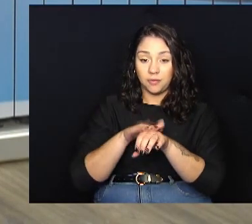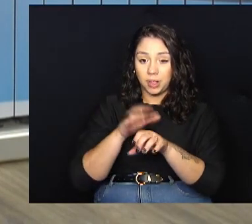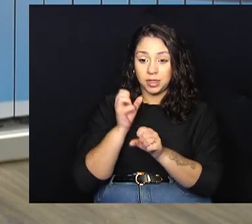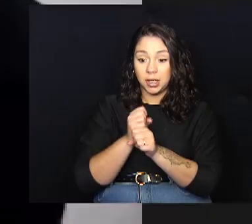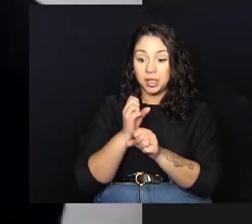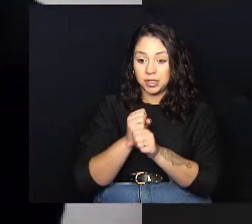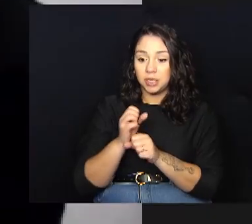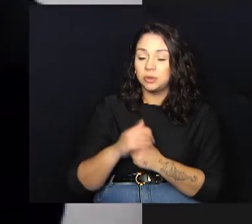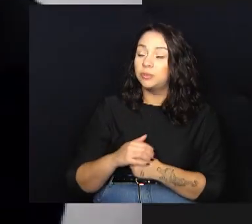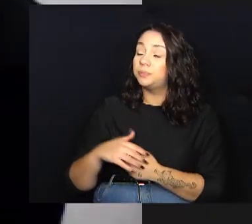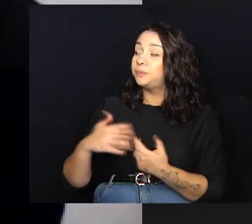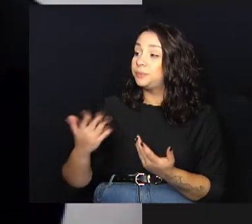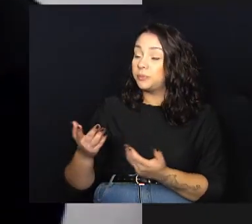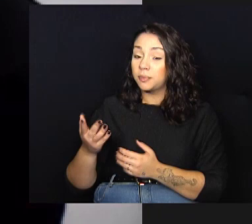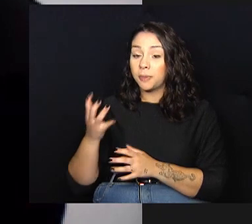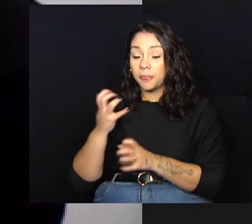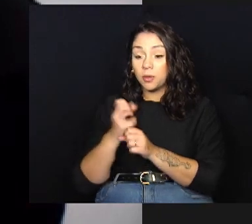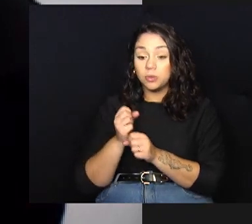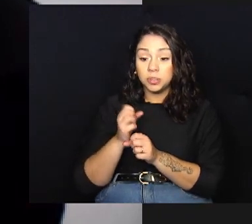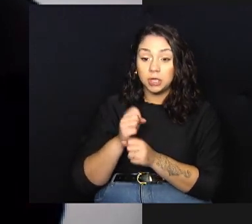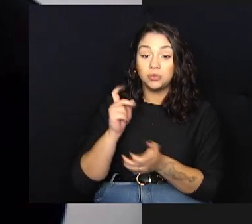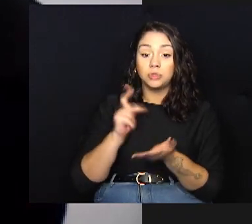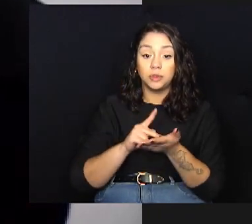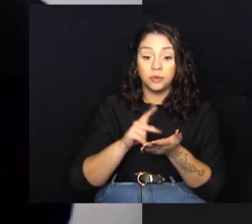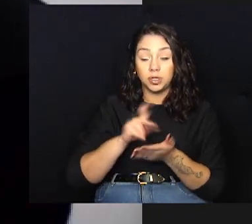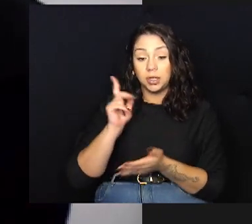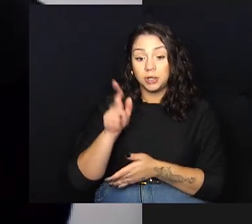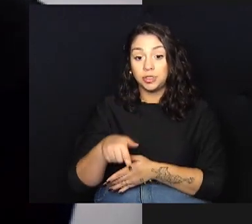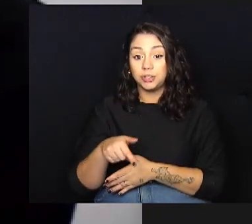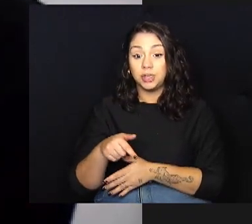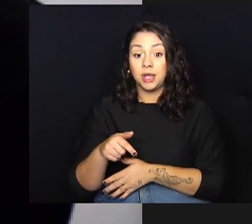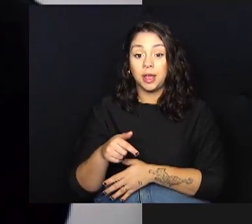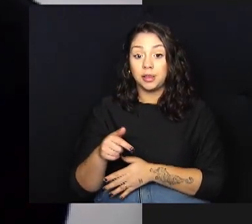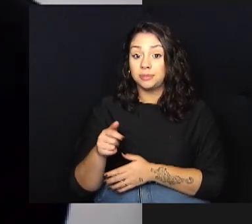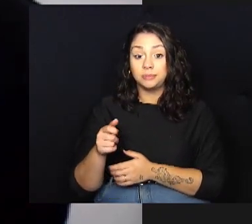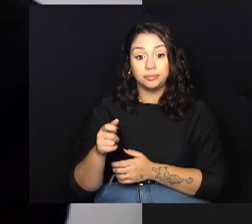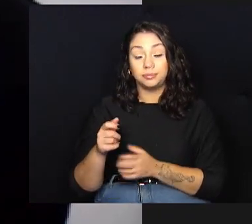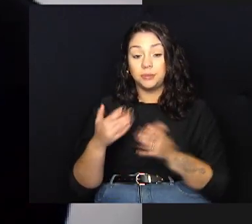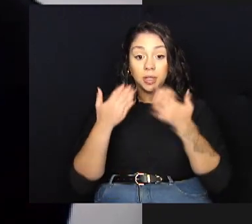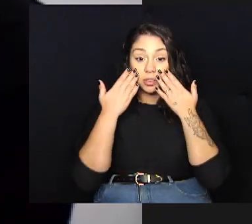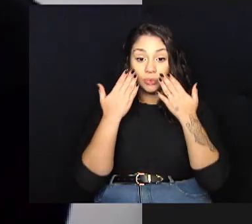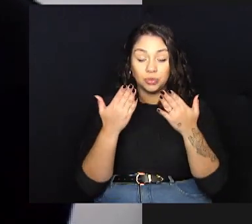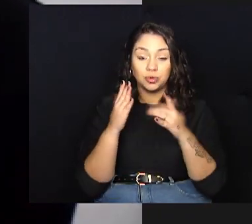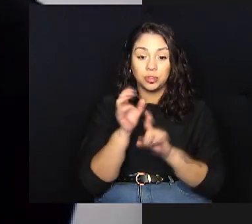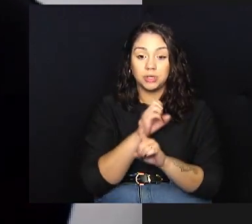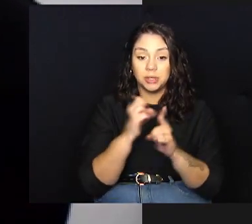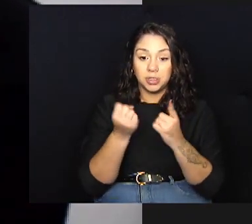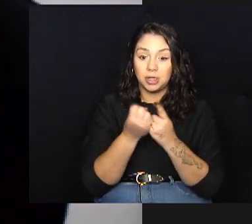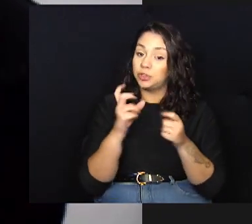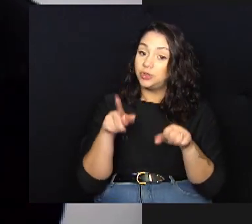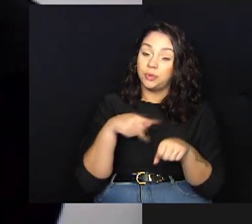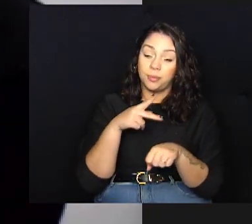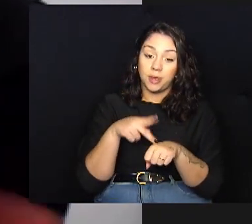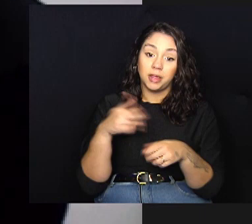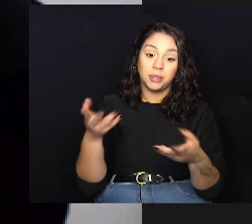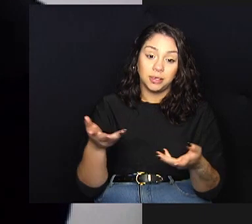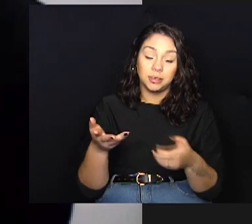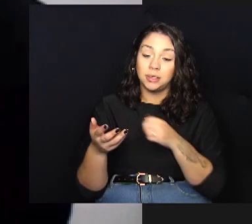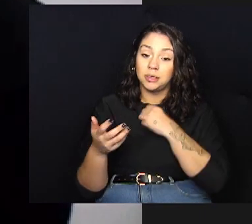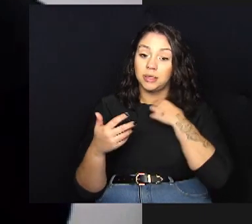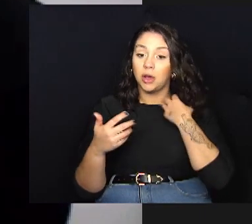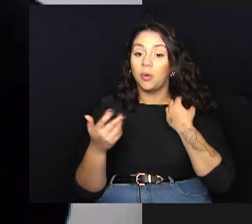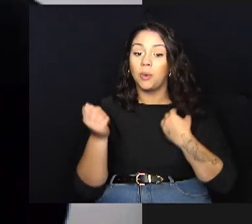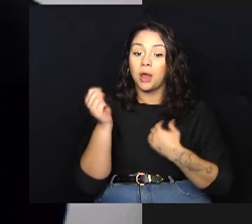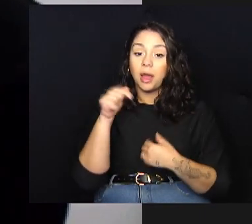então o Censo é na verdade ele é um grande retrato da sociedade de um país né então no caso